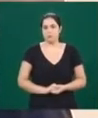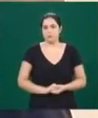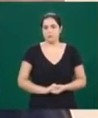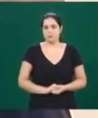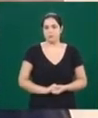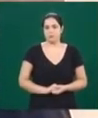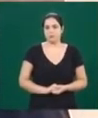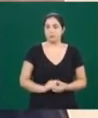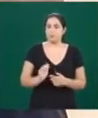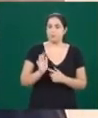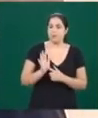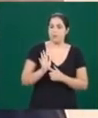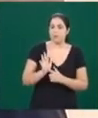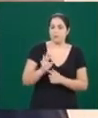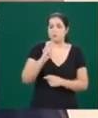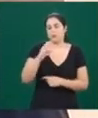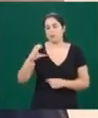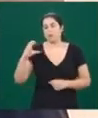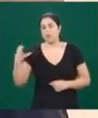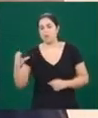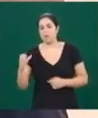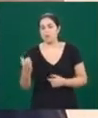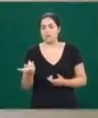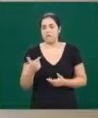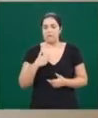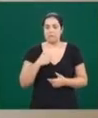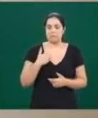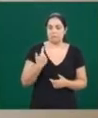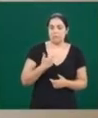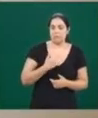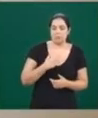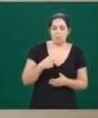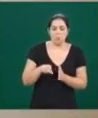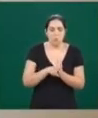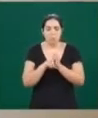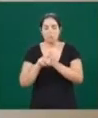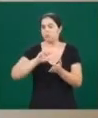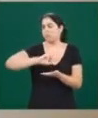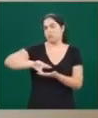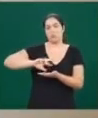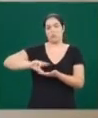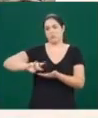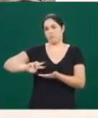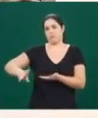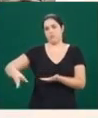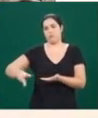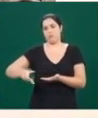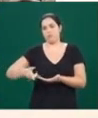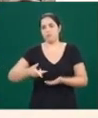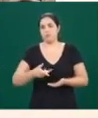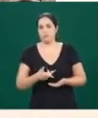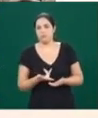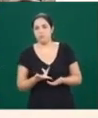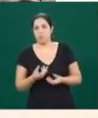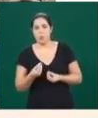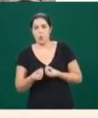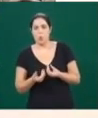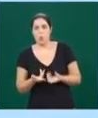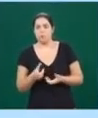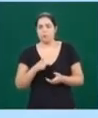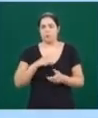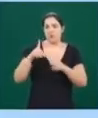exposição de conclusão do curso onde a gente abordou diferentes temáticas diferentes técnicas têm